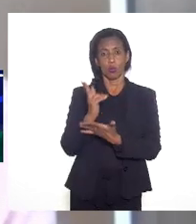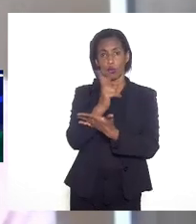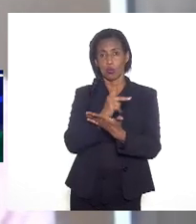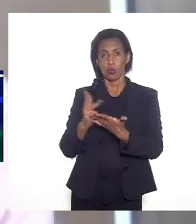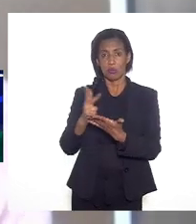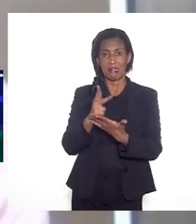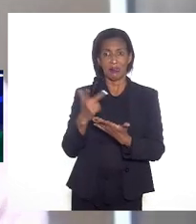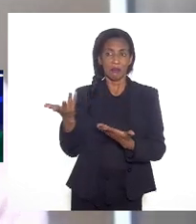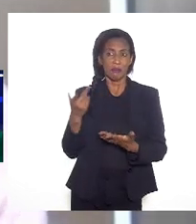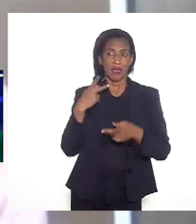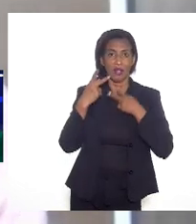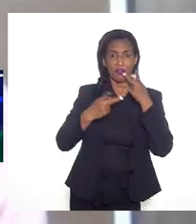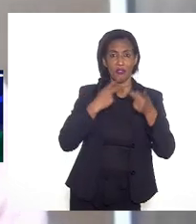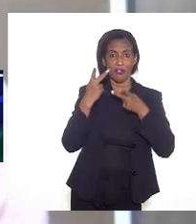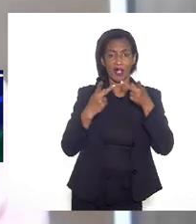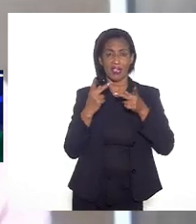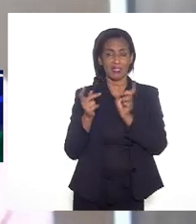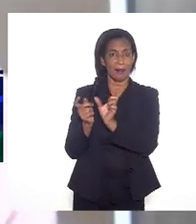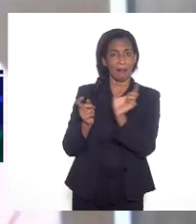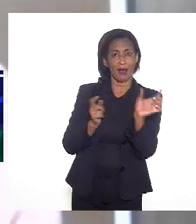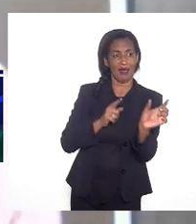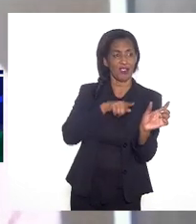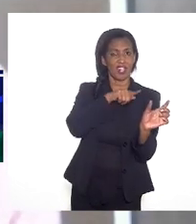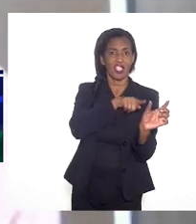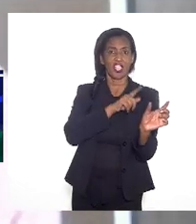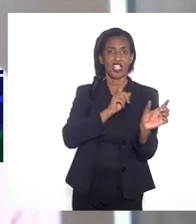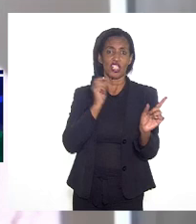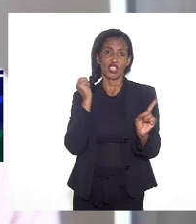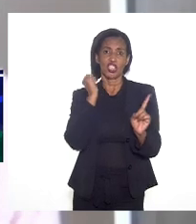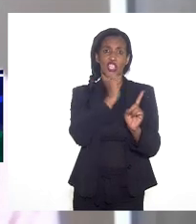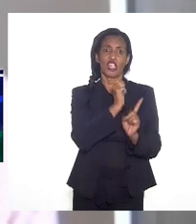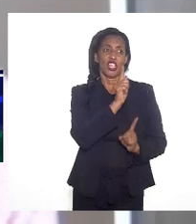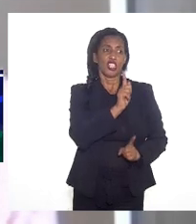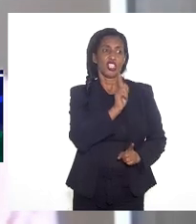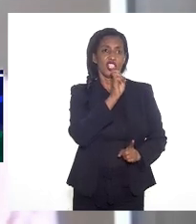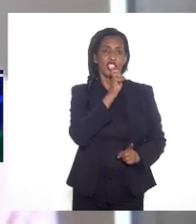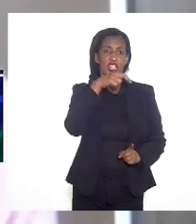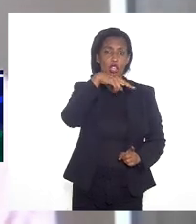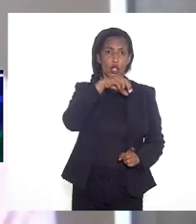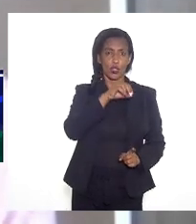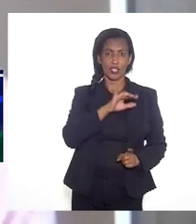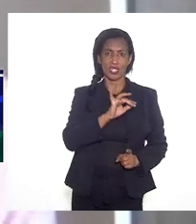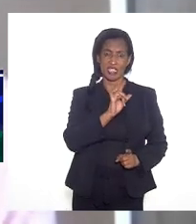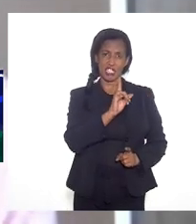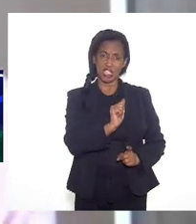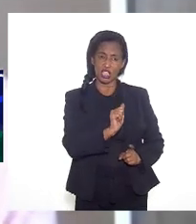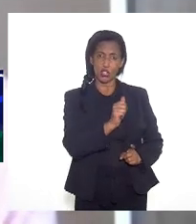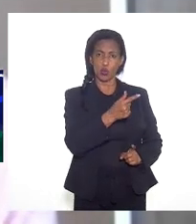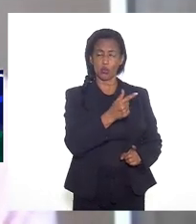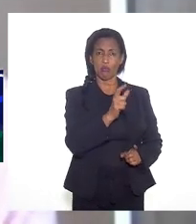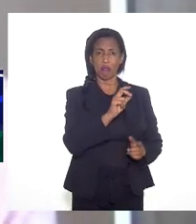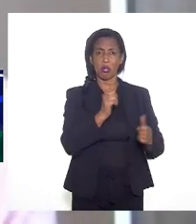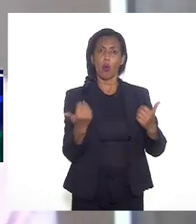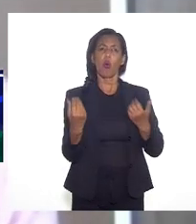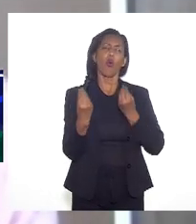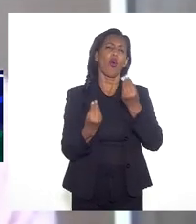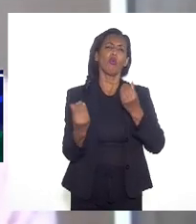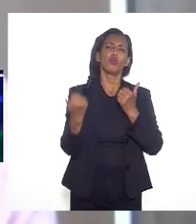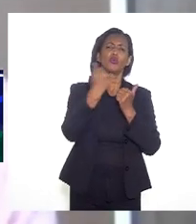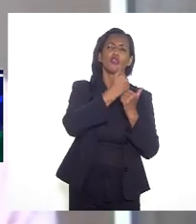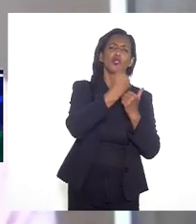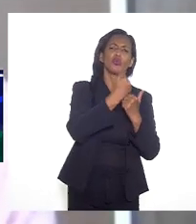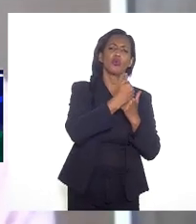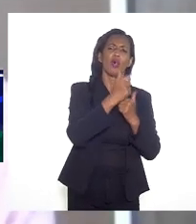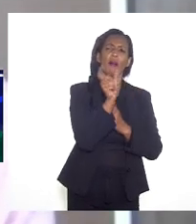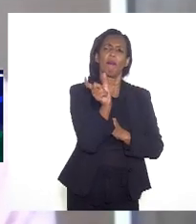comentário dos colegas, saiu a palavra genocídio, mas se o Márcio Pacheco pudesse ler para a gente, presidente, como ficou o substitutivo, porque